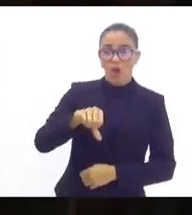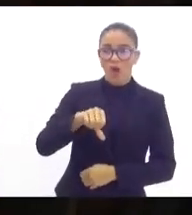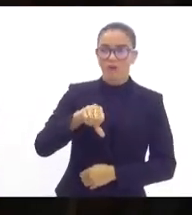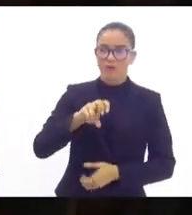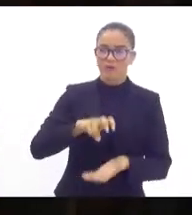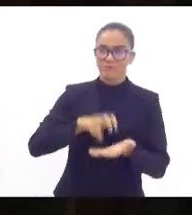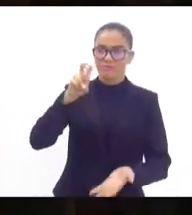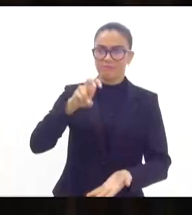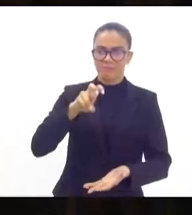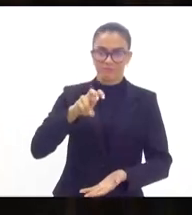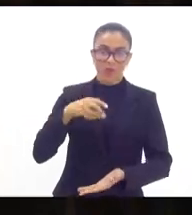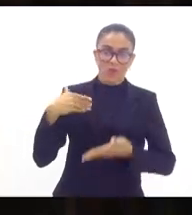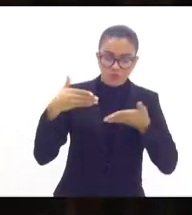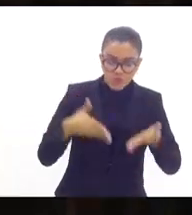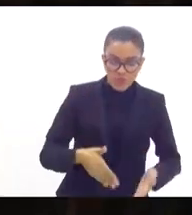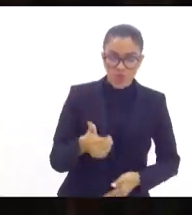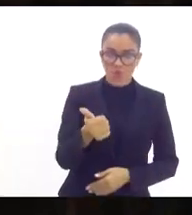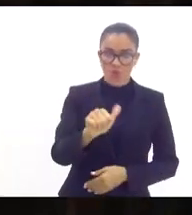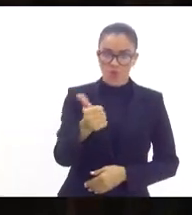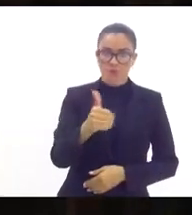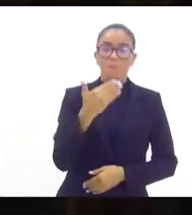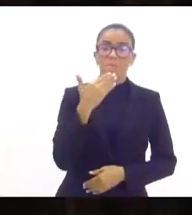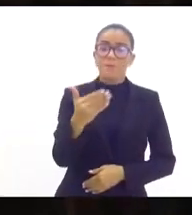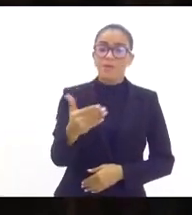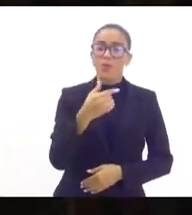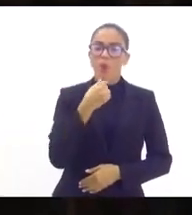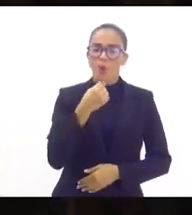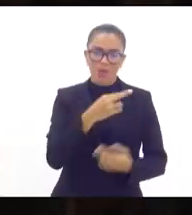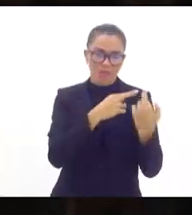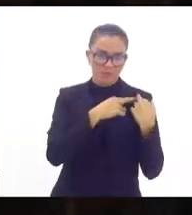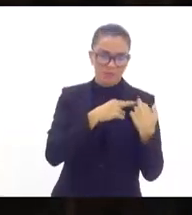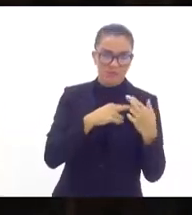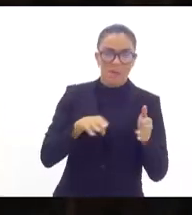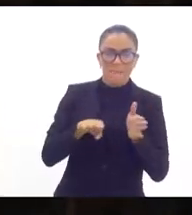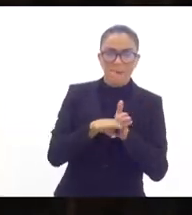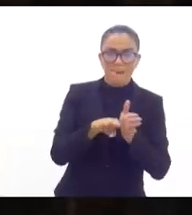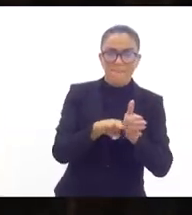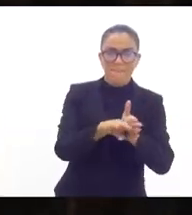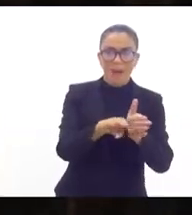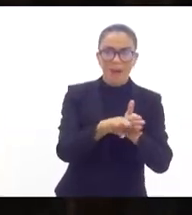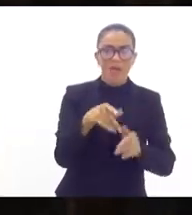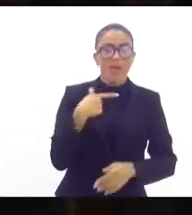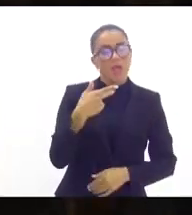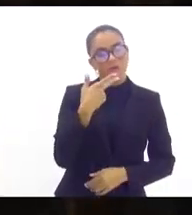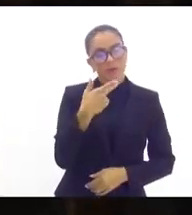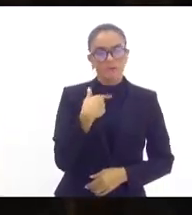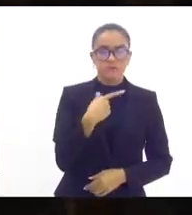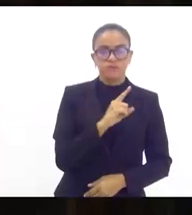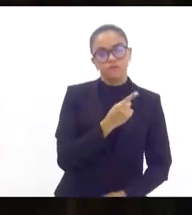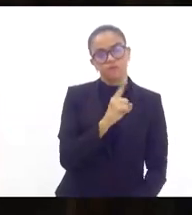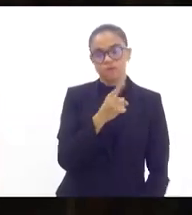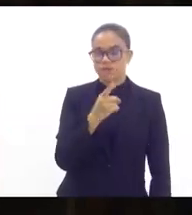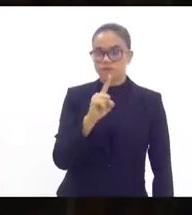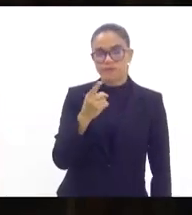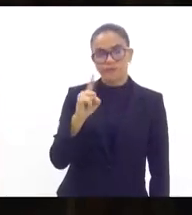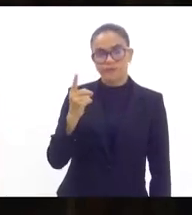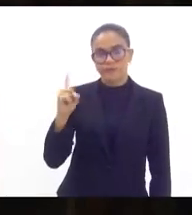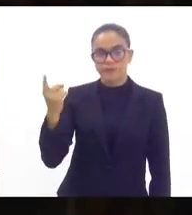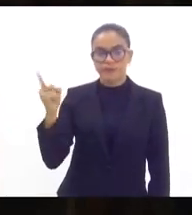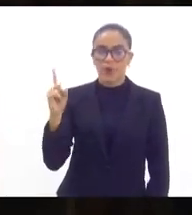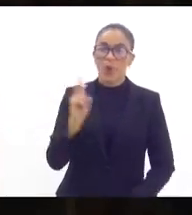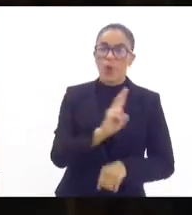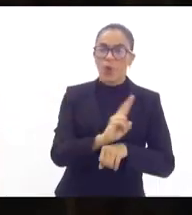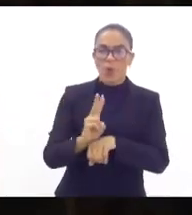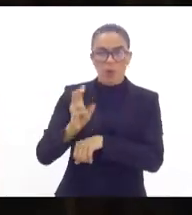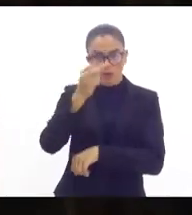para poder pedir para o flanelinha tirar o carro da porta da garagem e quando ele não fez eu tive que ir buscar o guarda